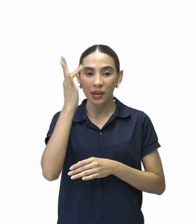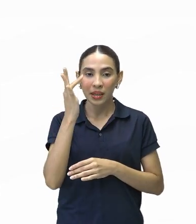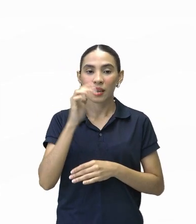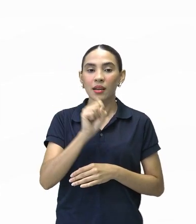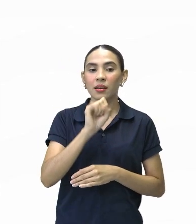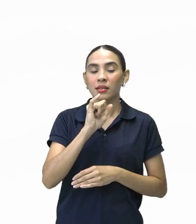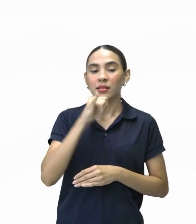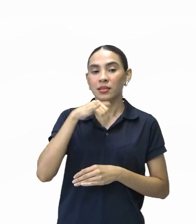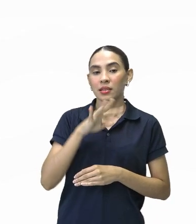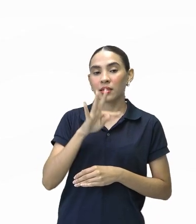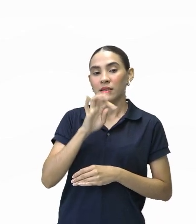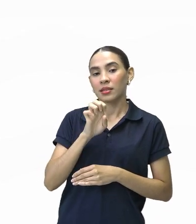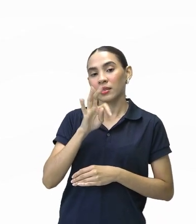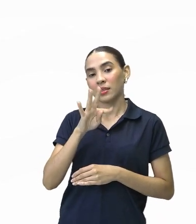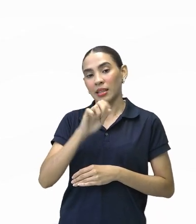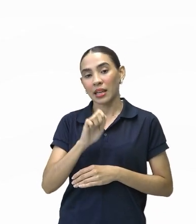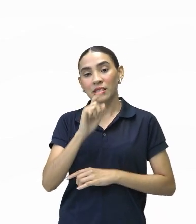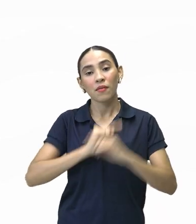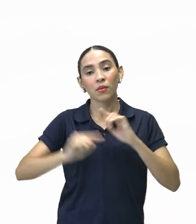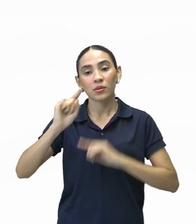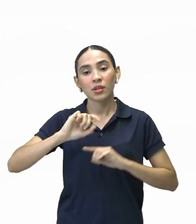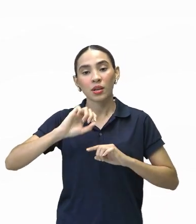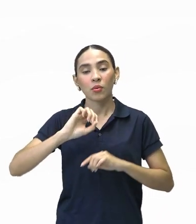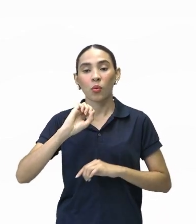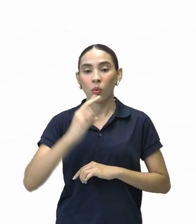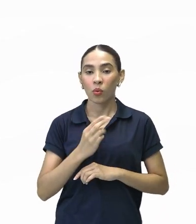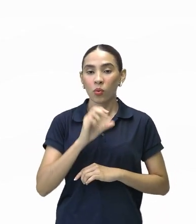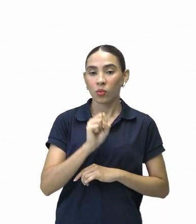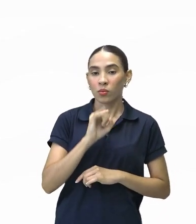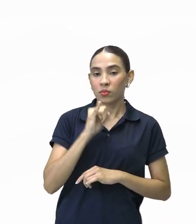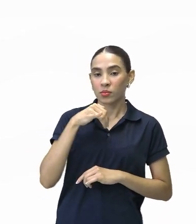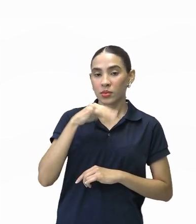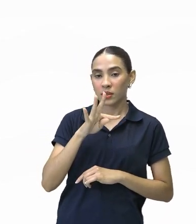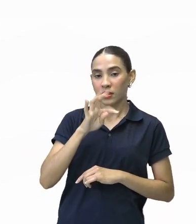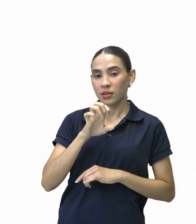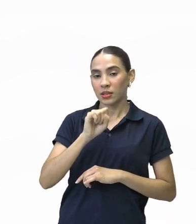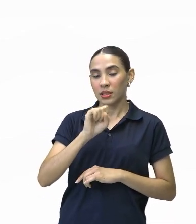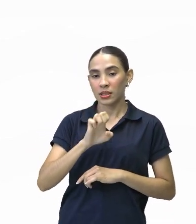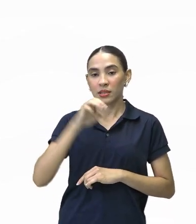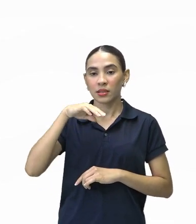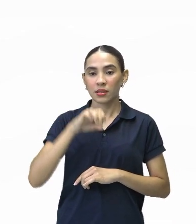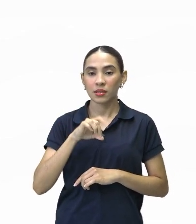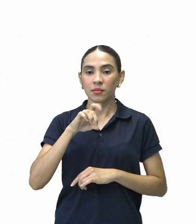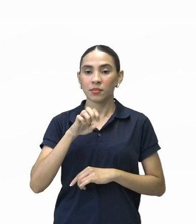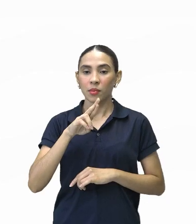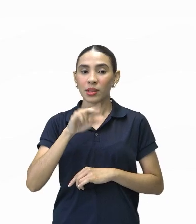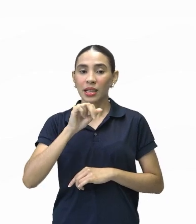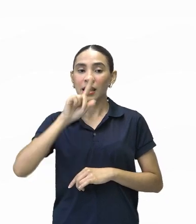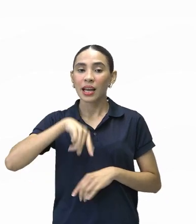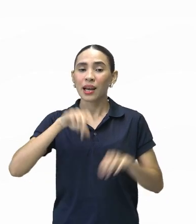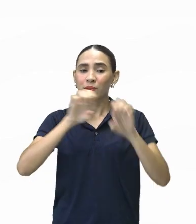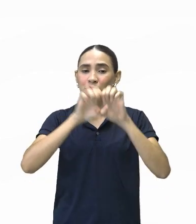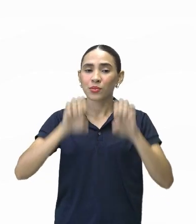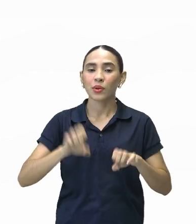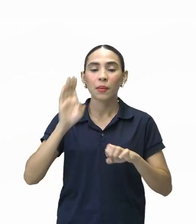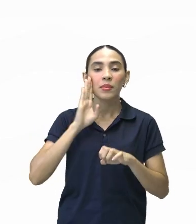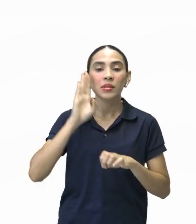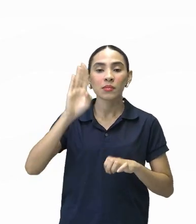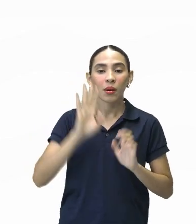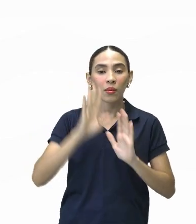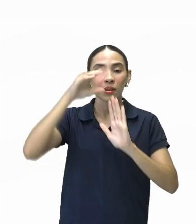evolução, ou síntese moderna, é a estrutura principal que integra conhecimentos da